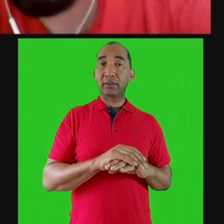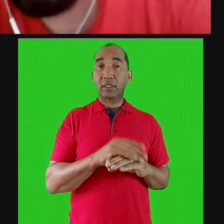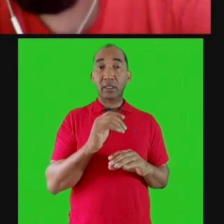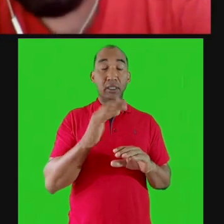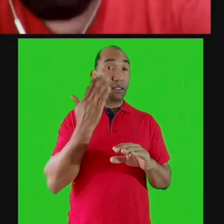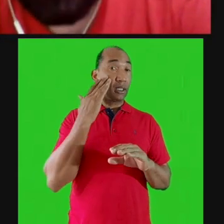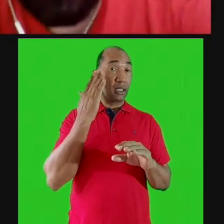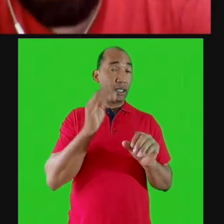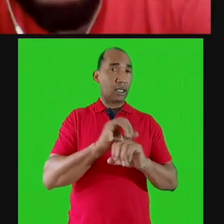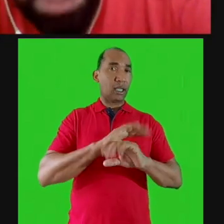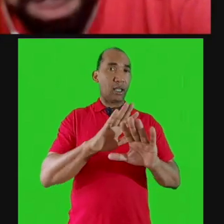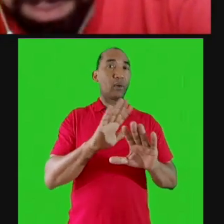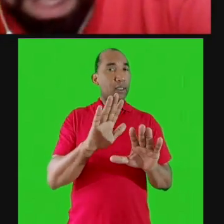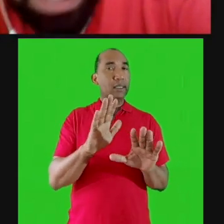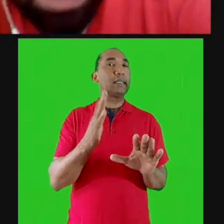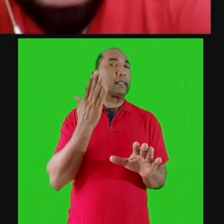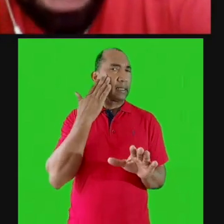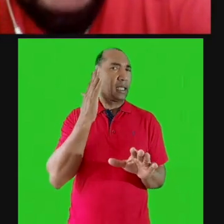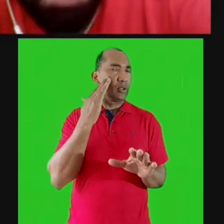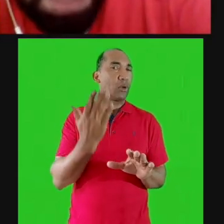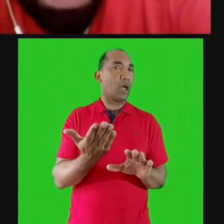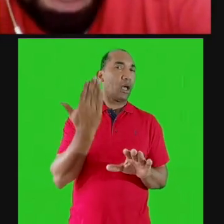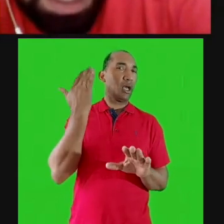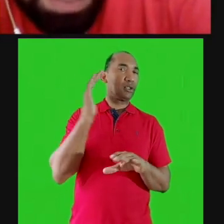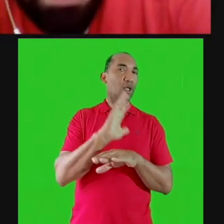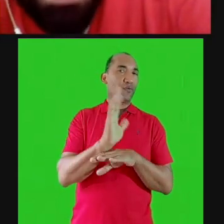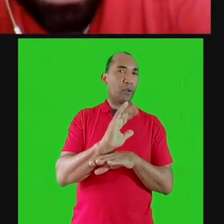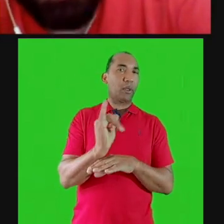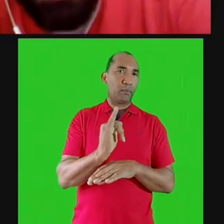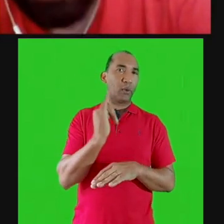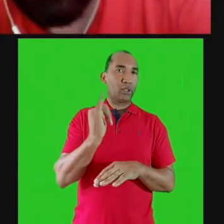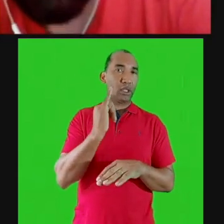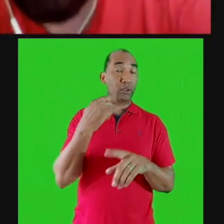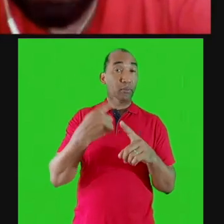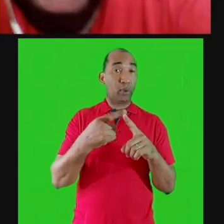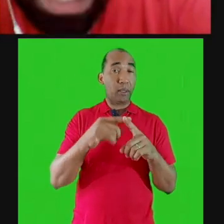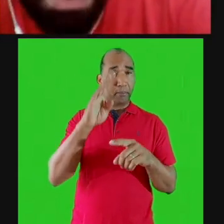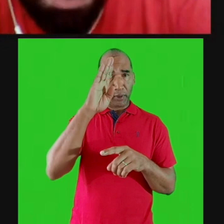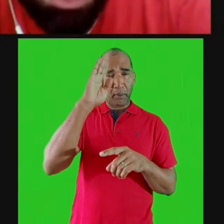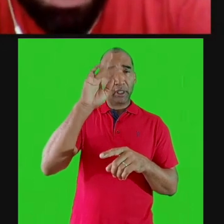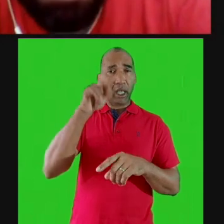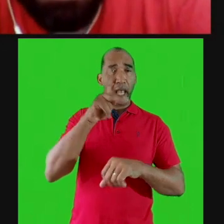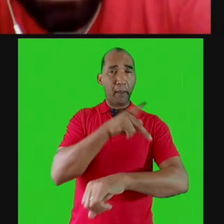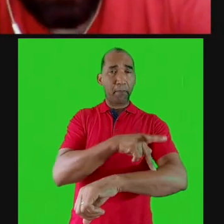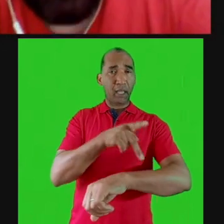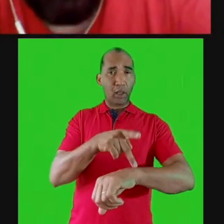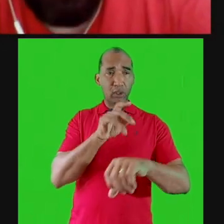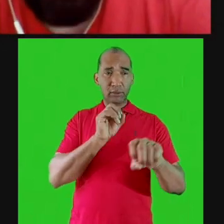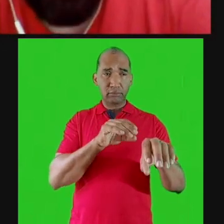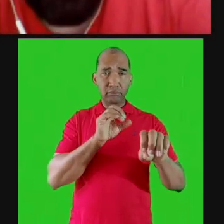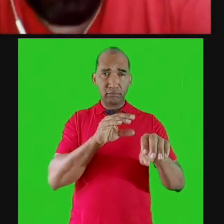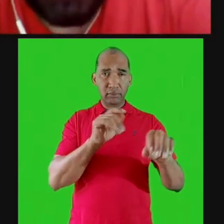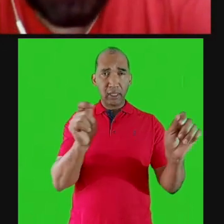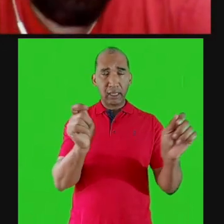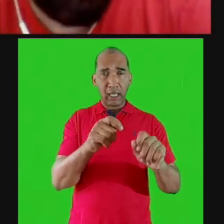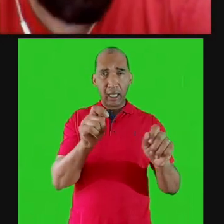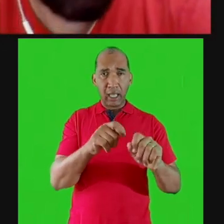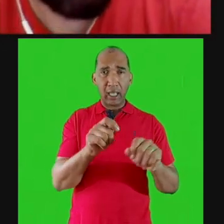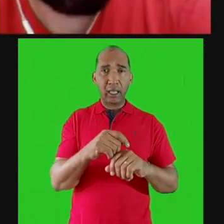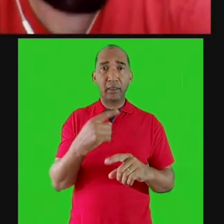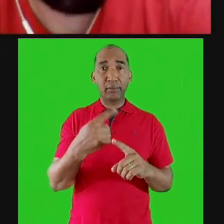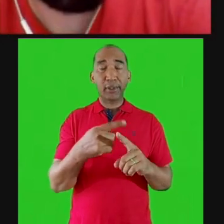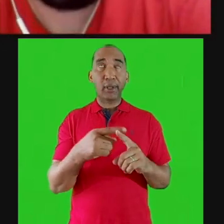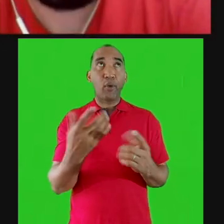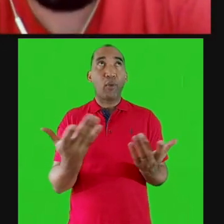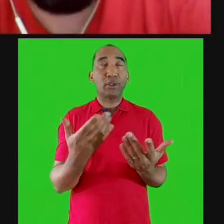datado, mas também entendo a importância que ele teve naquele momento, que a gente teve, principalmente quanto ferramenta pedagógica. Se eu pego hoje a quantidade de filmes,